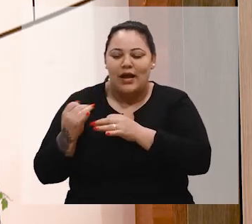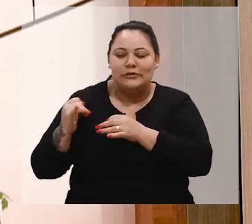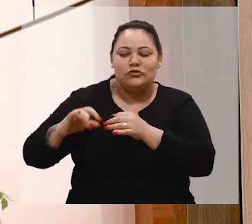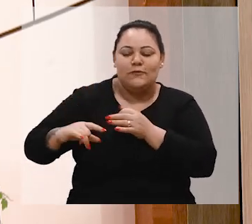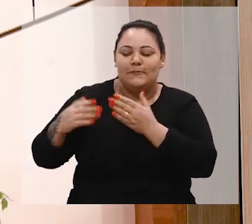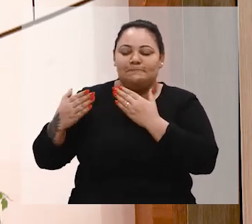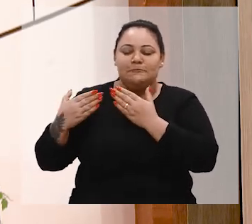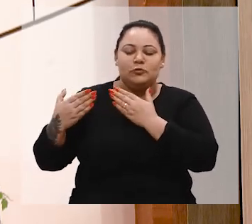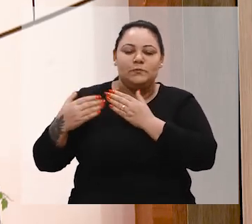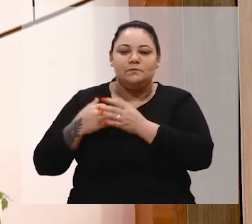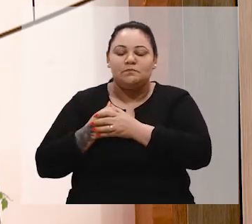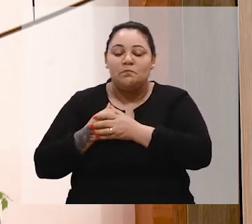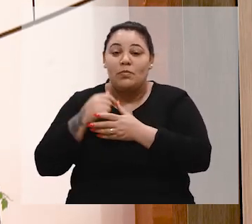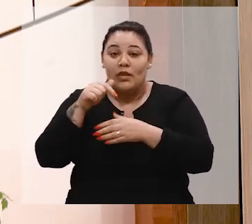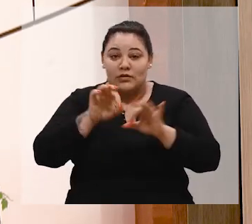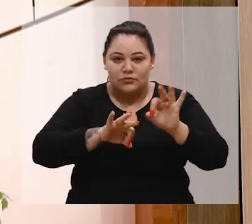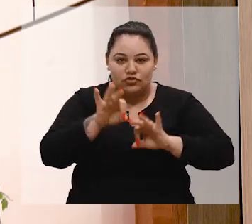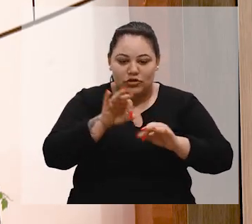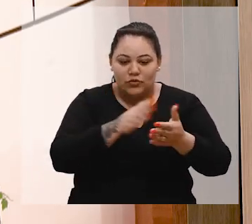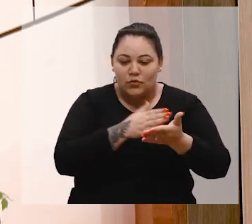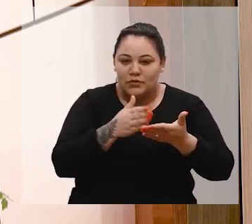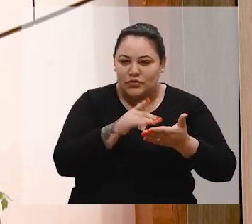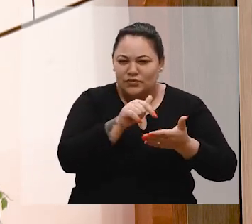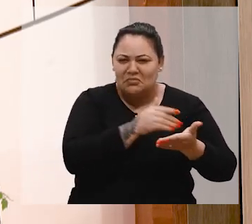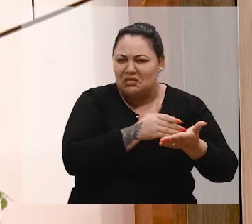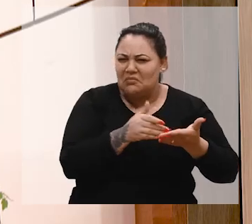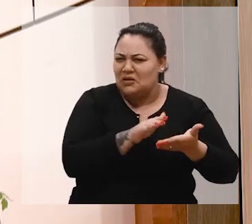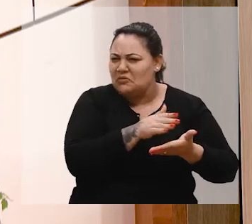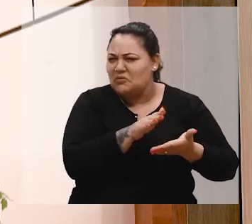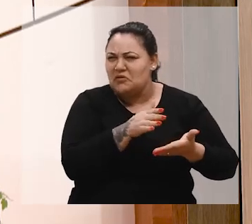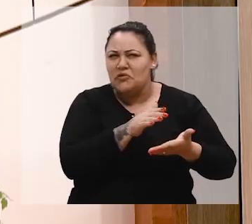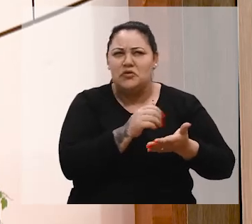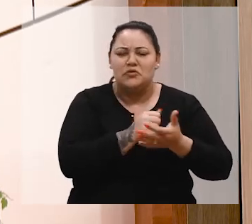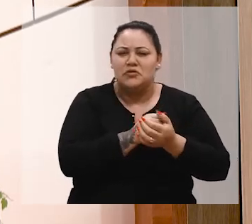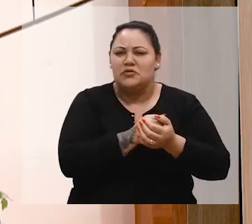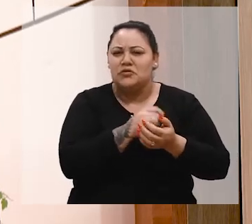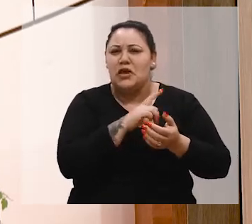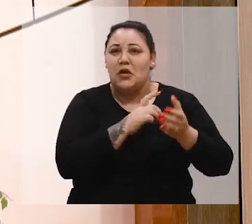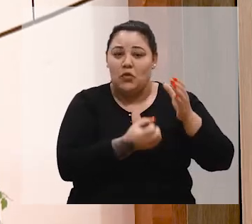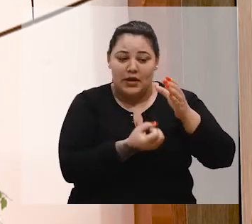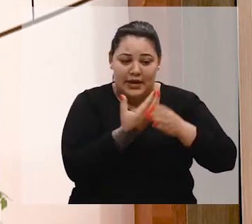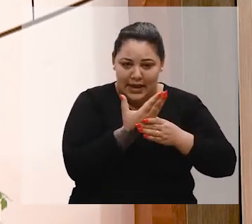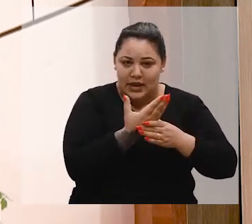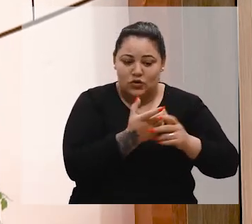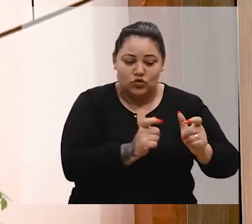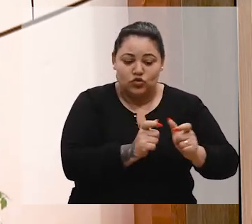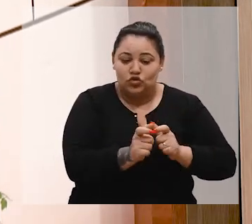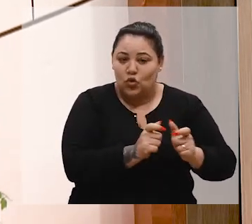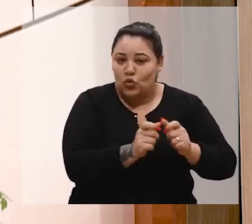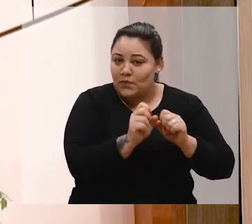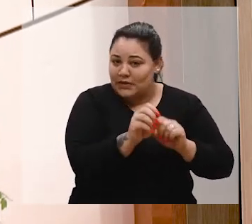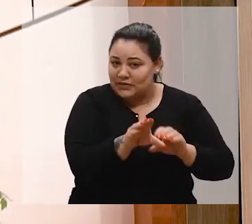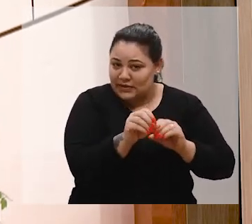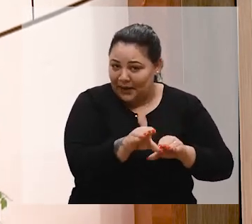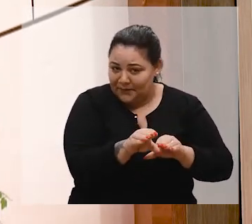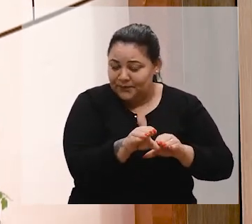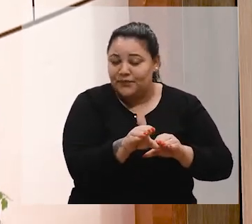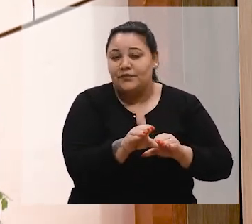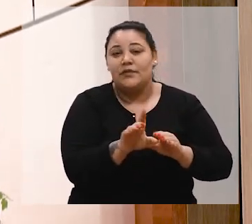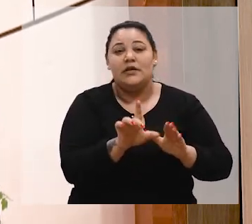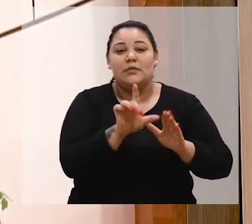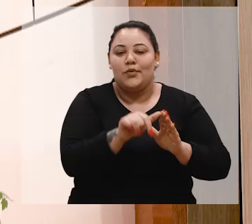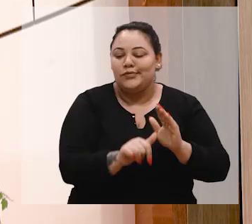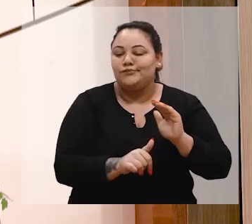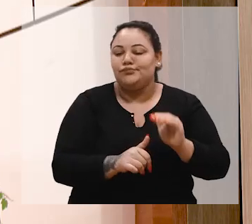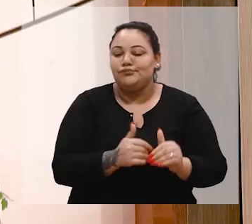suspeita. Então, esse projeto ele começou inicialmente eu tendo criado o jogo educativo